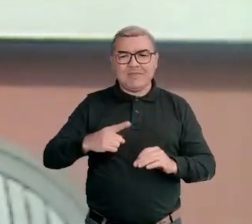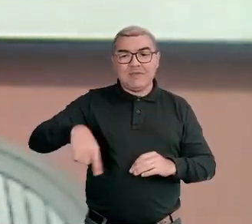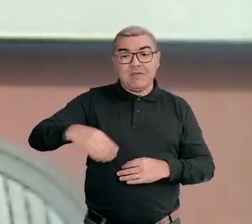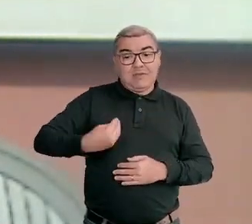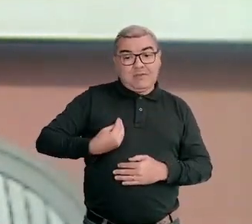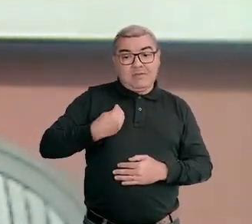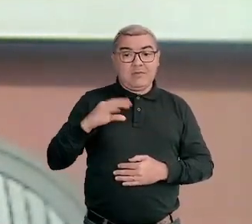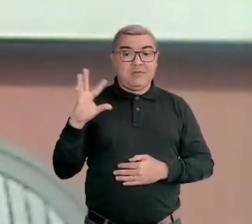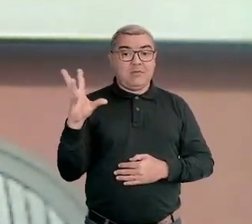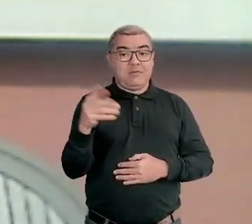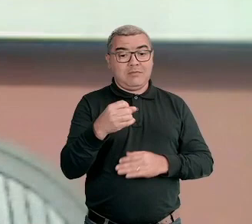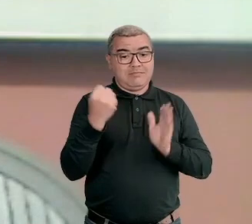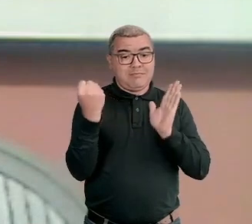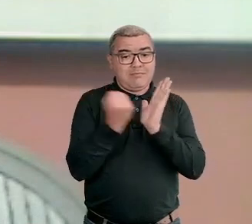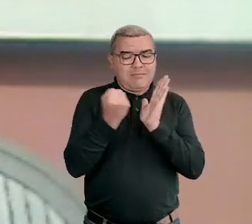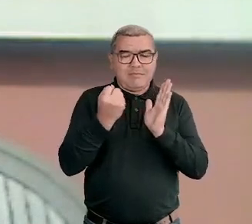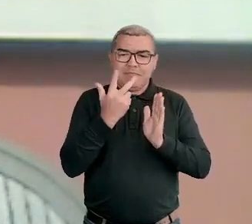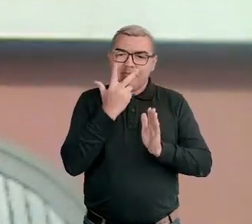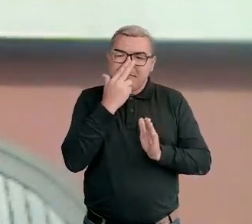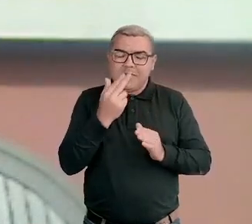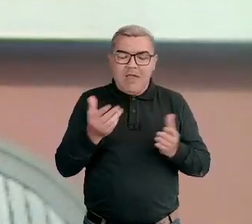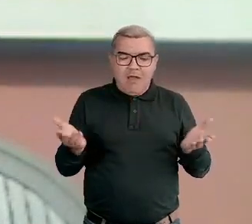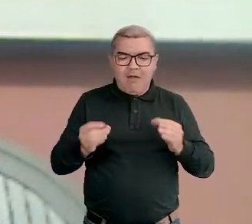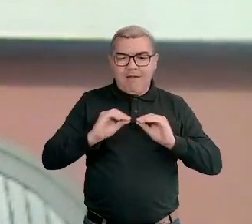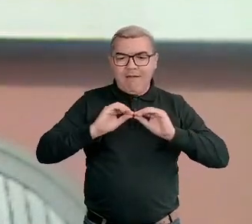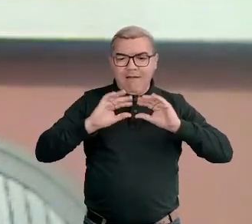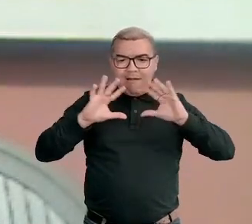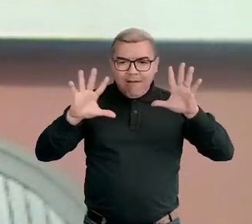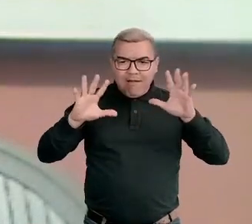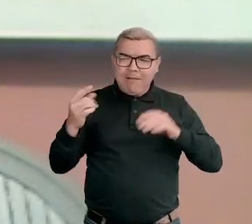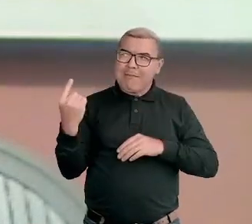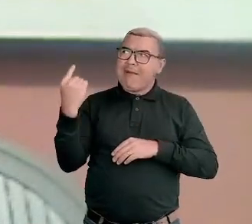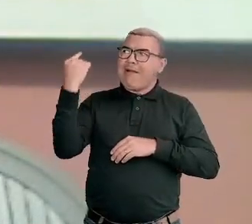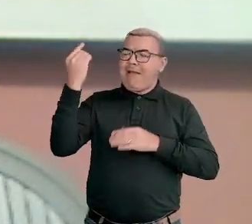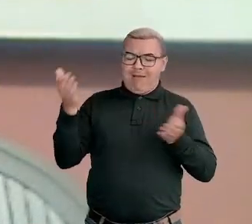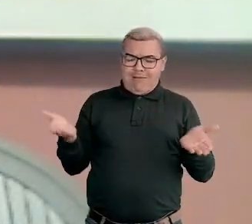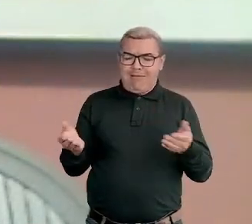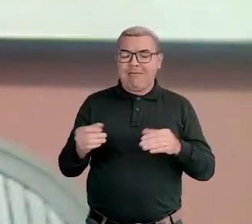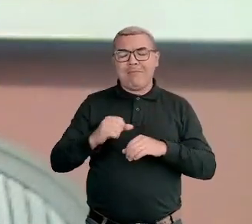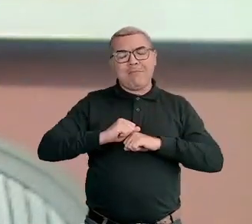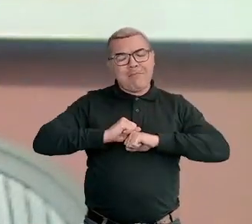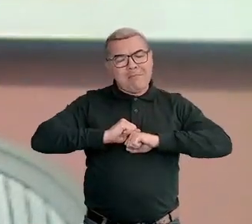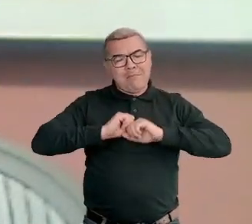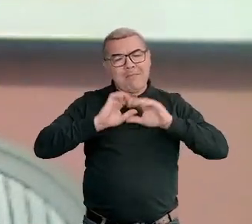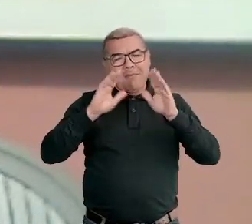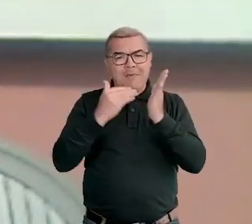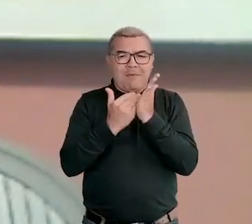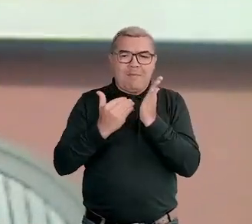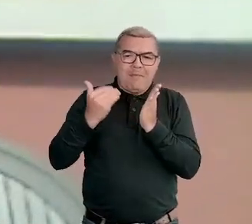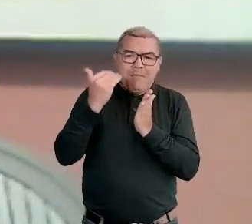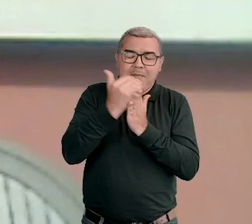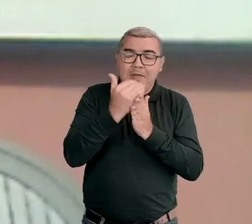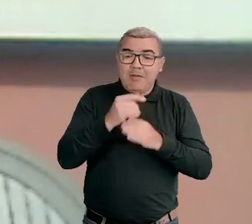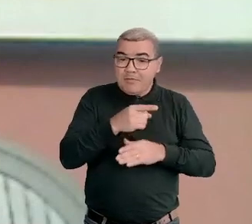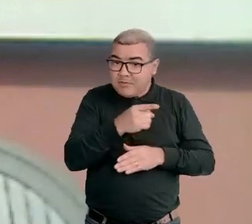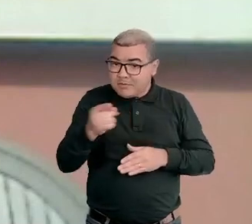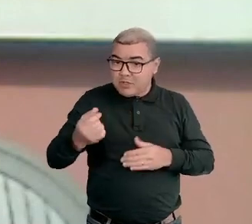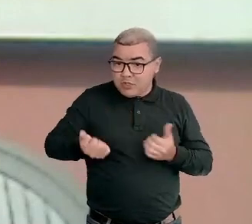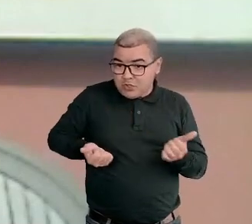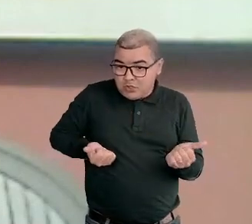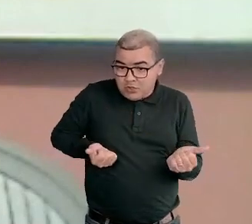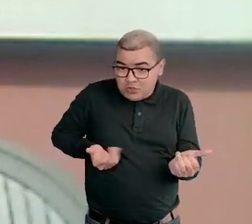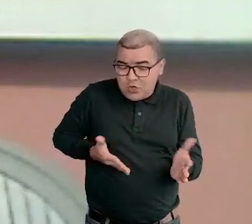indelével. Ficou mais claro do que nunca de que nós, né, até porque os mais jovens que viveram